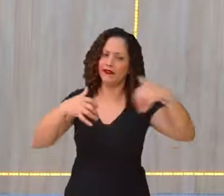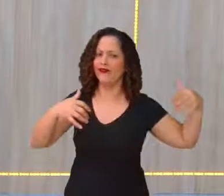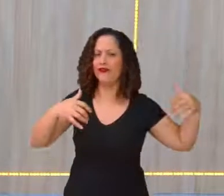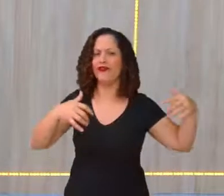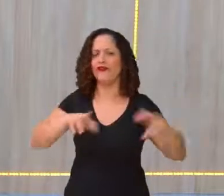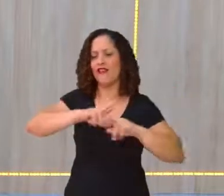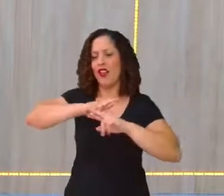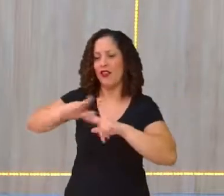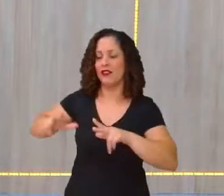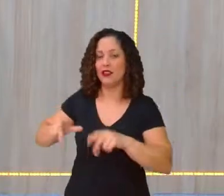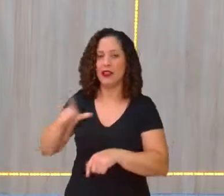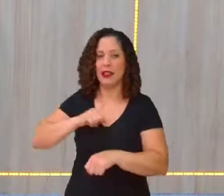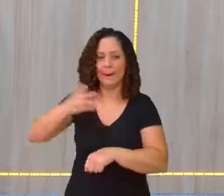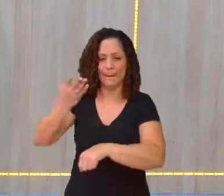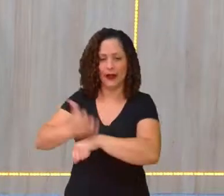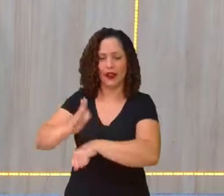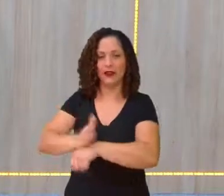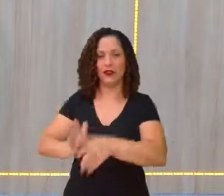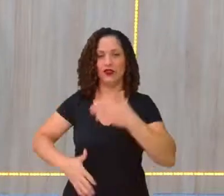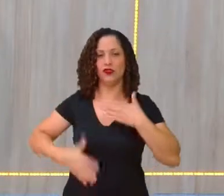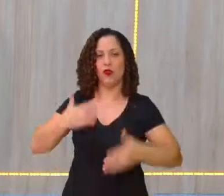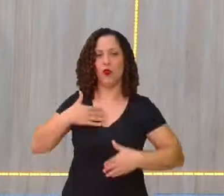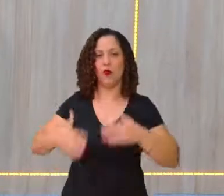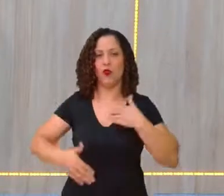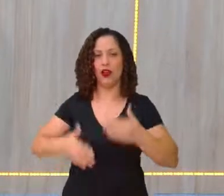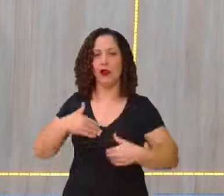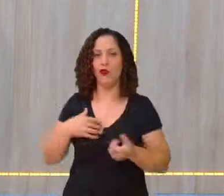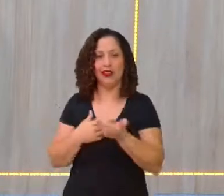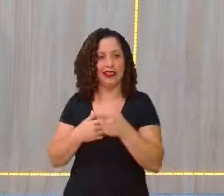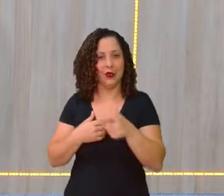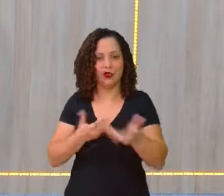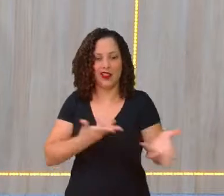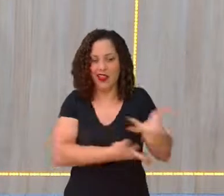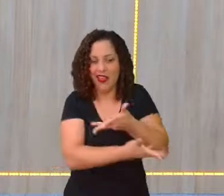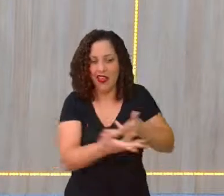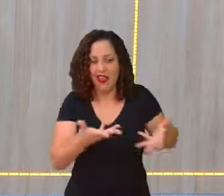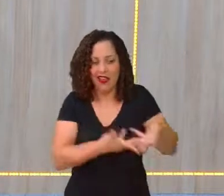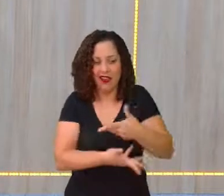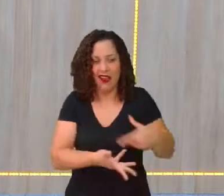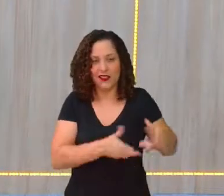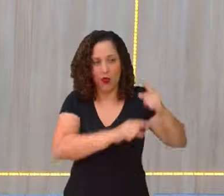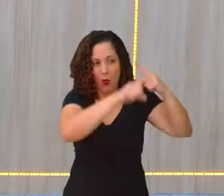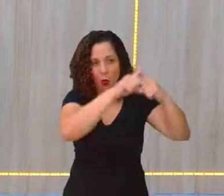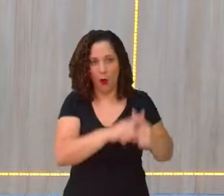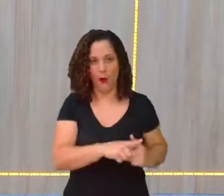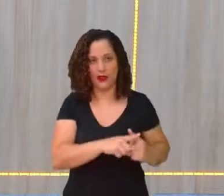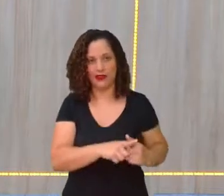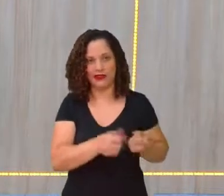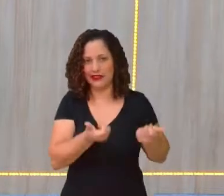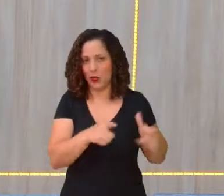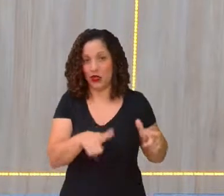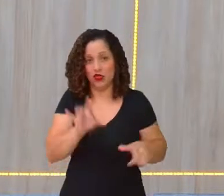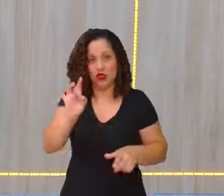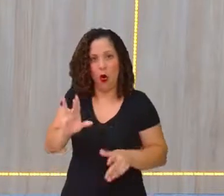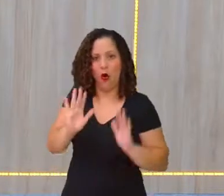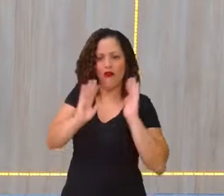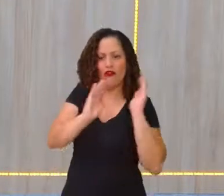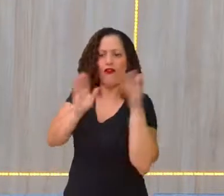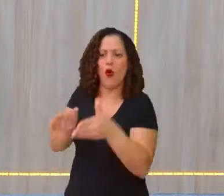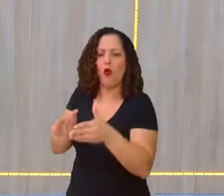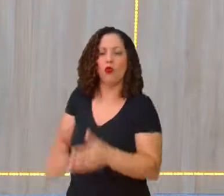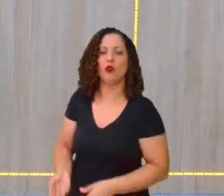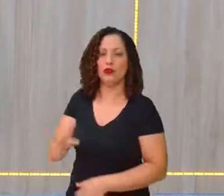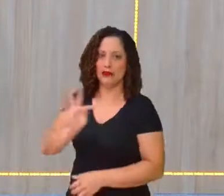algumas práticas corporais que não envolvem essa relação competitiva. Envolve técnica,